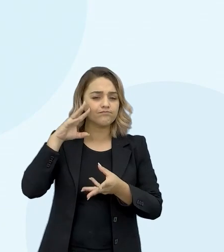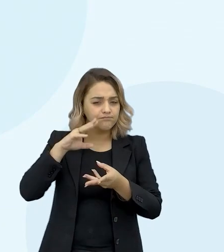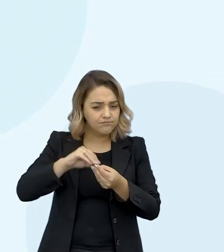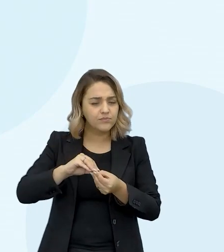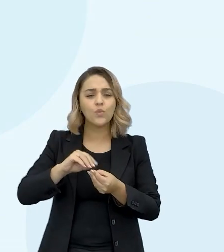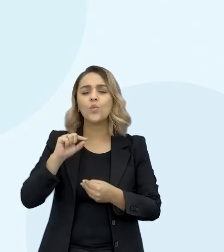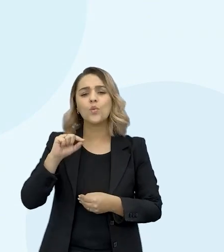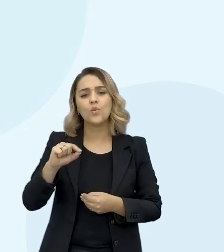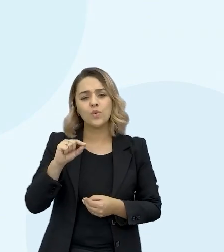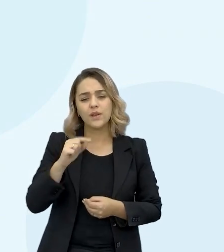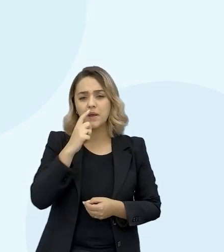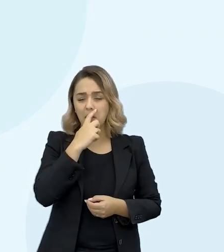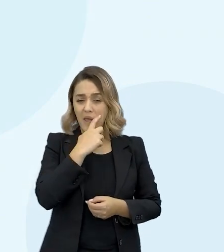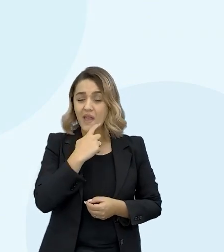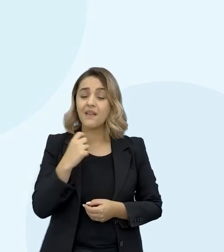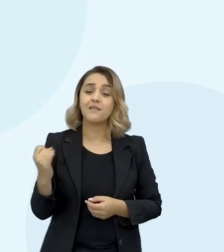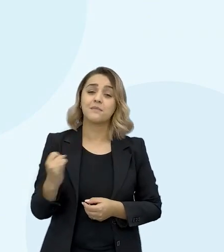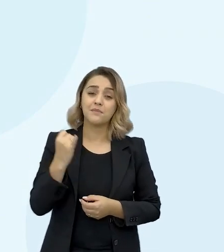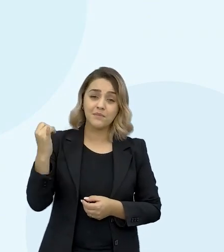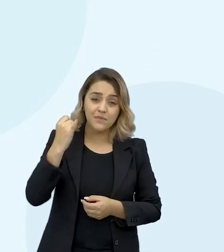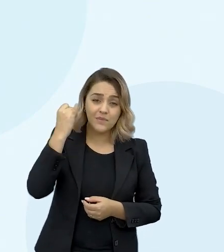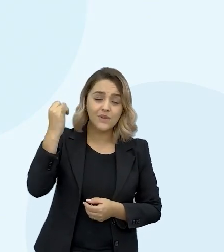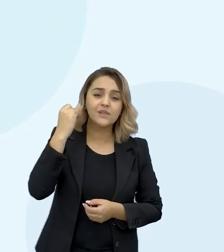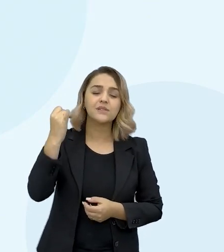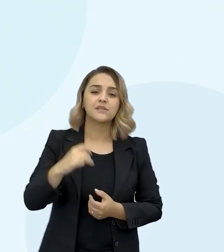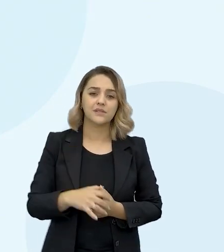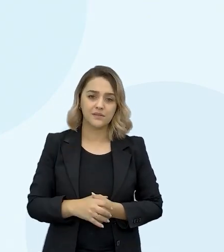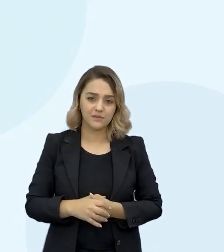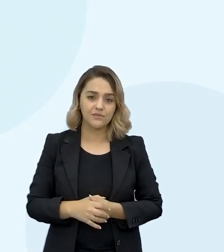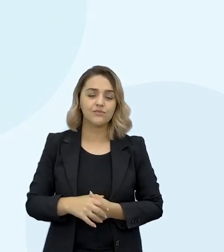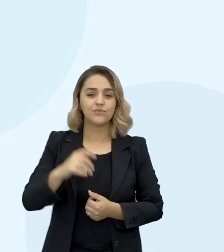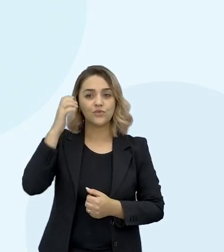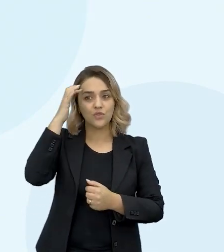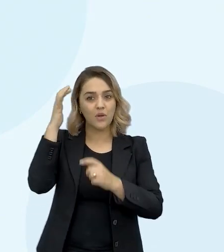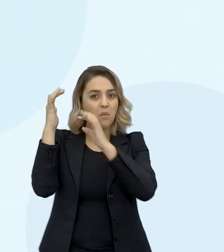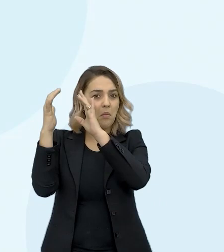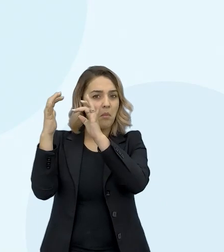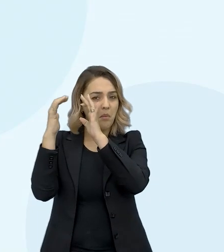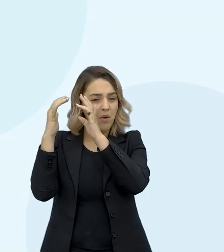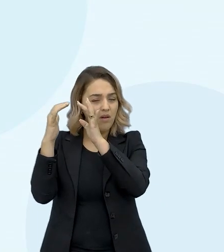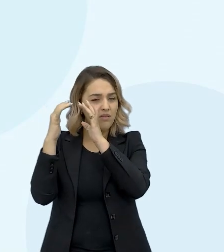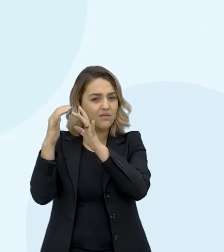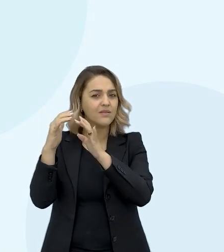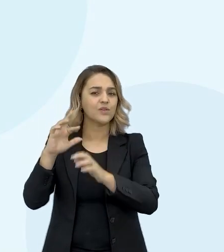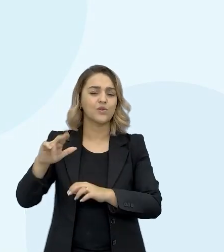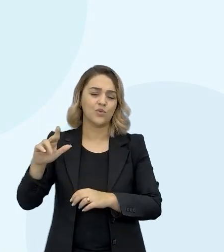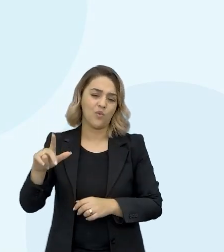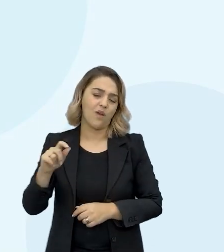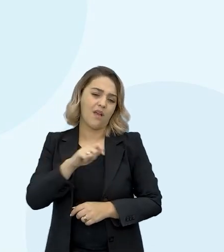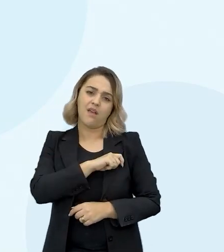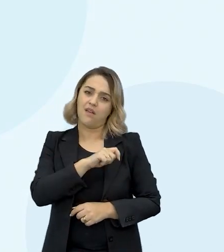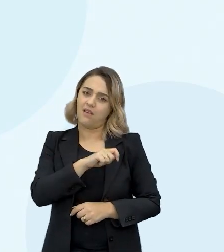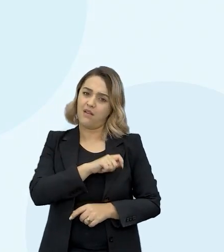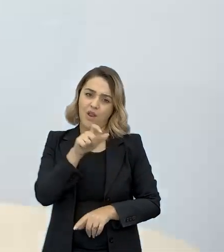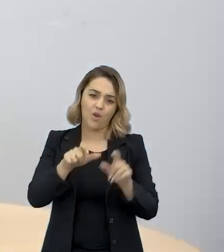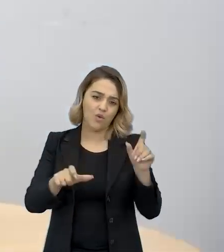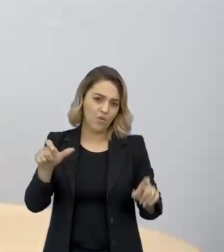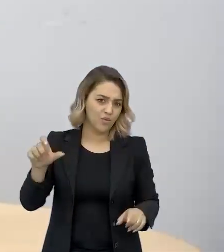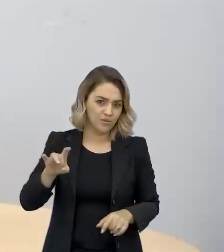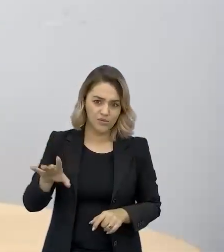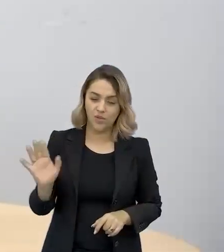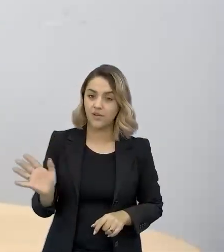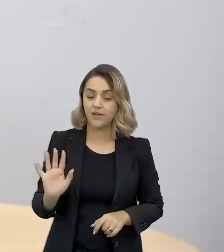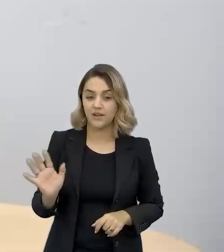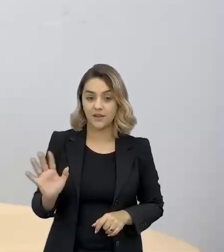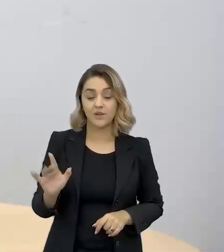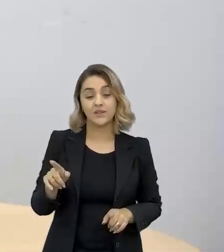né, o quanto isso é importante para o cérebro, né? Não só dos alunos.